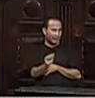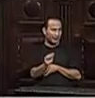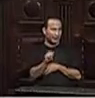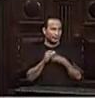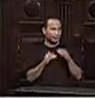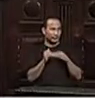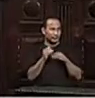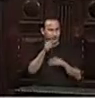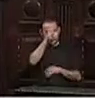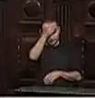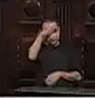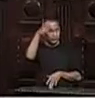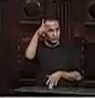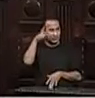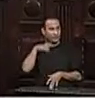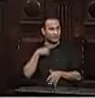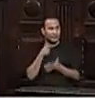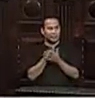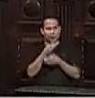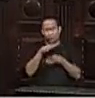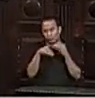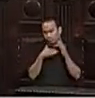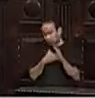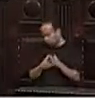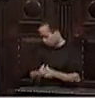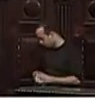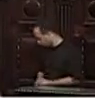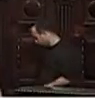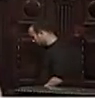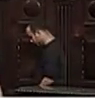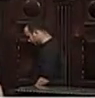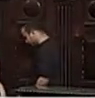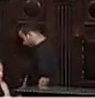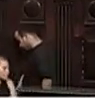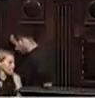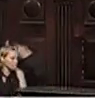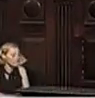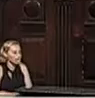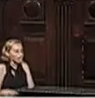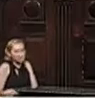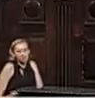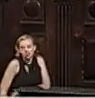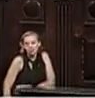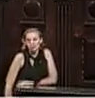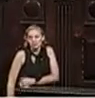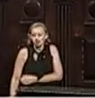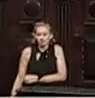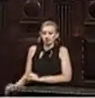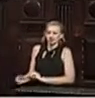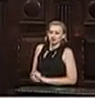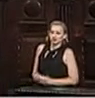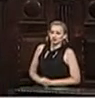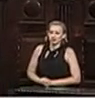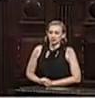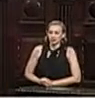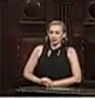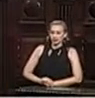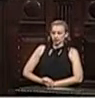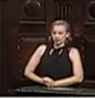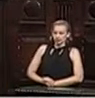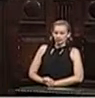tiverem o salário em dia. Queria só dizer a Vossa Excelência que eles pediram